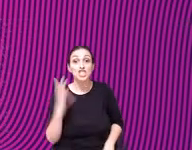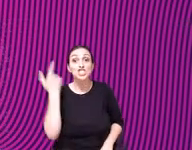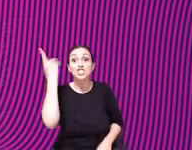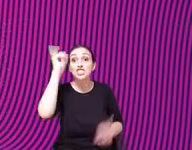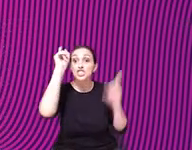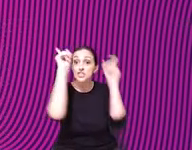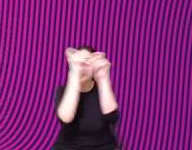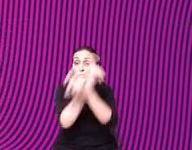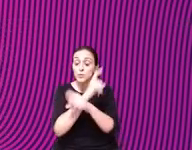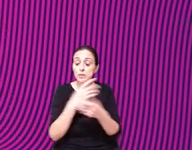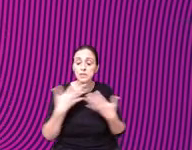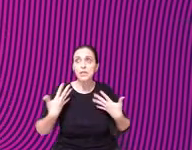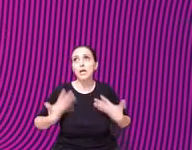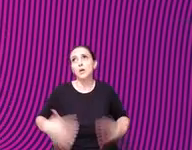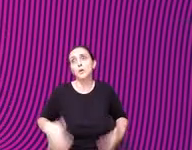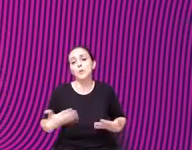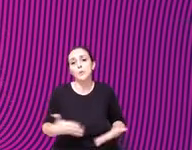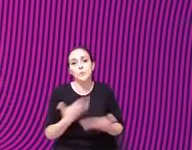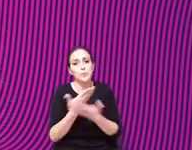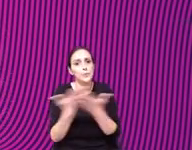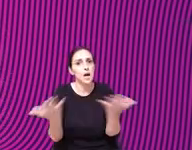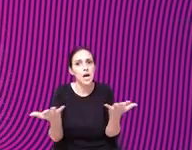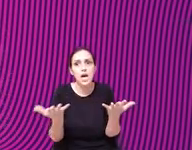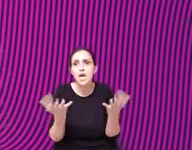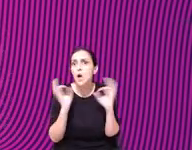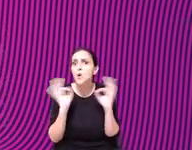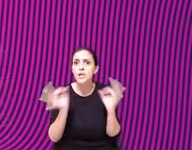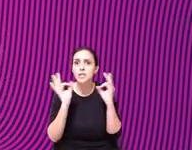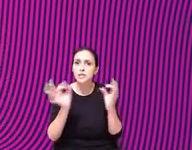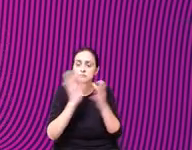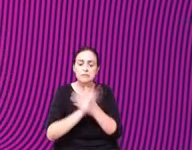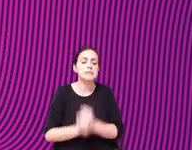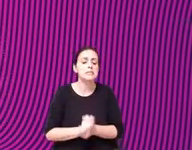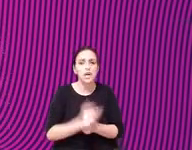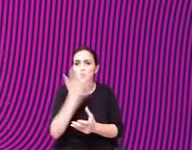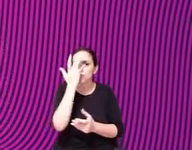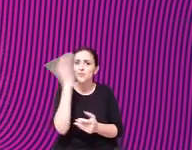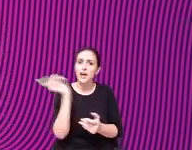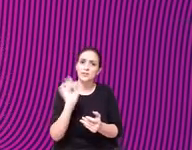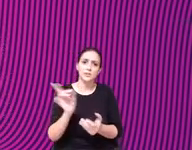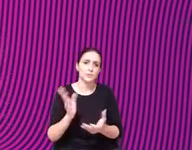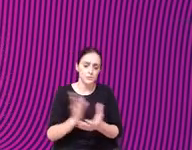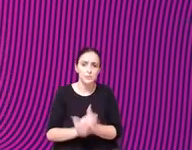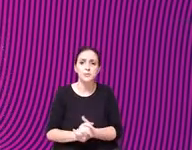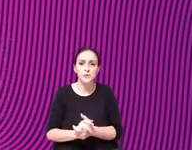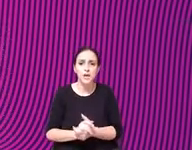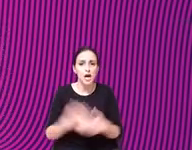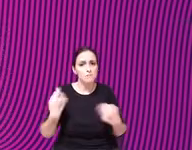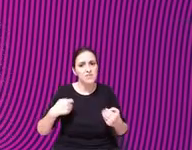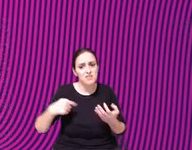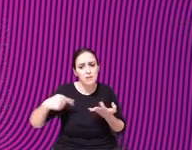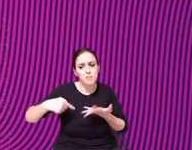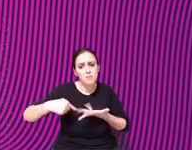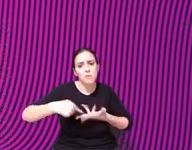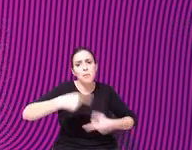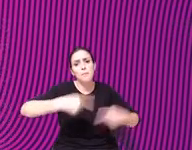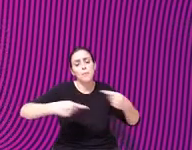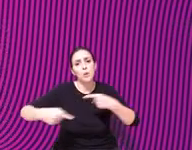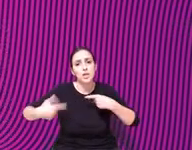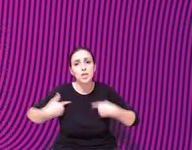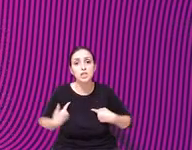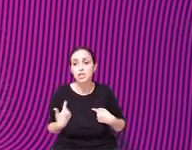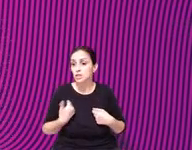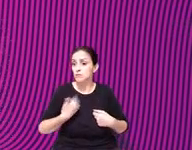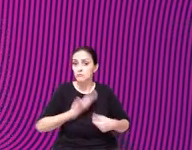uma coisa perversa, né? Isso tem que ser tomadas políticas públicas